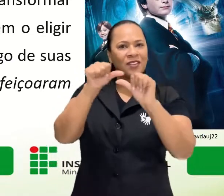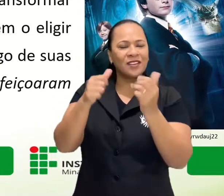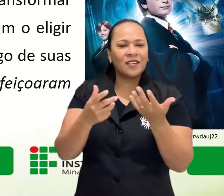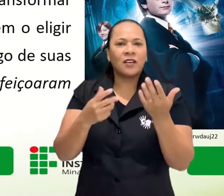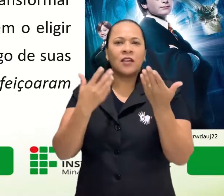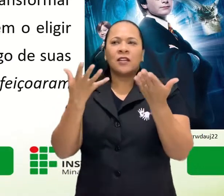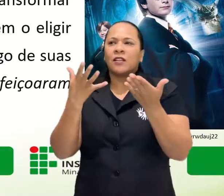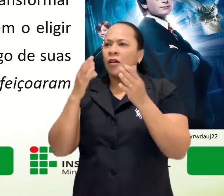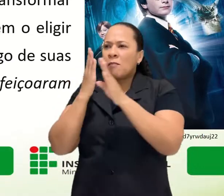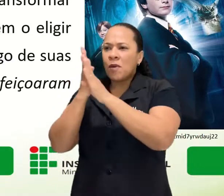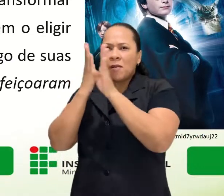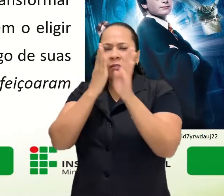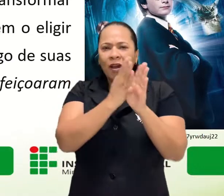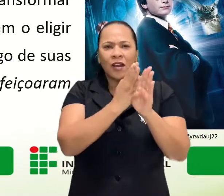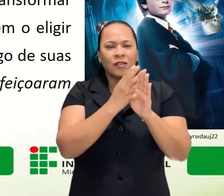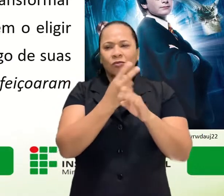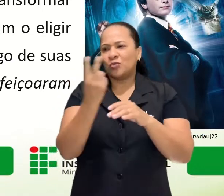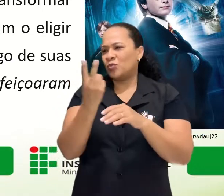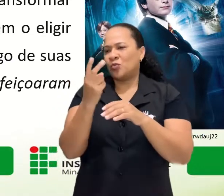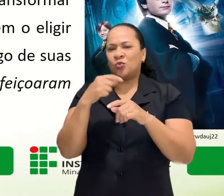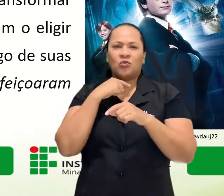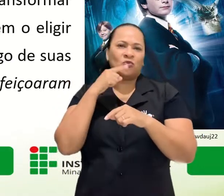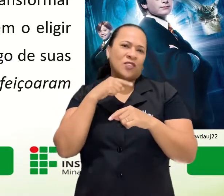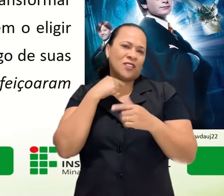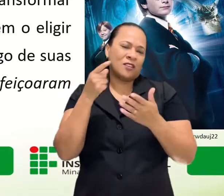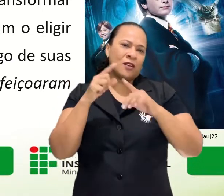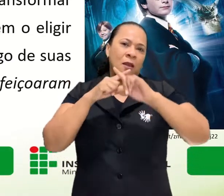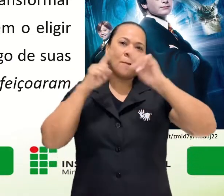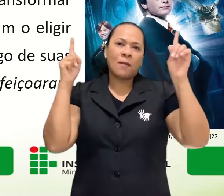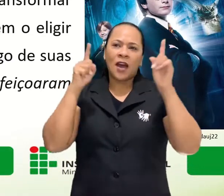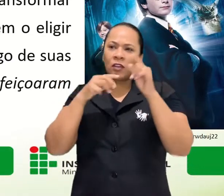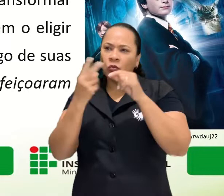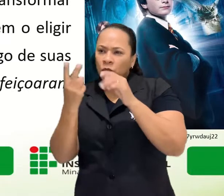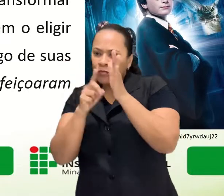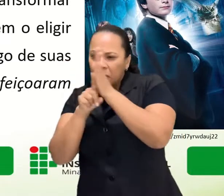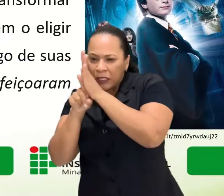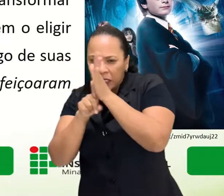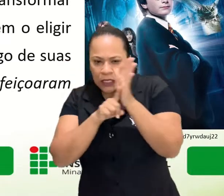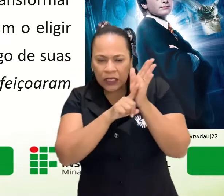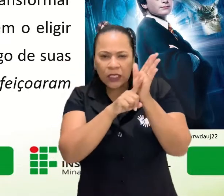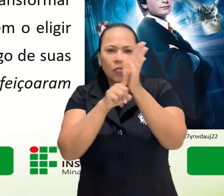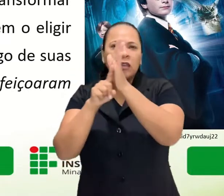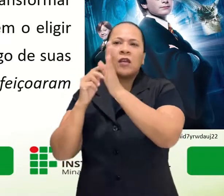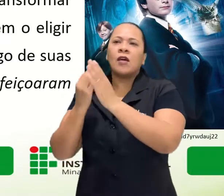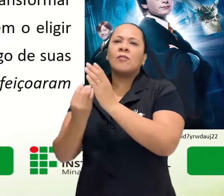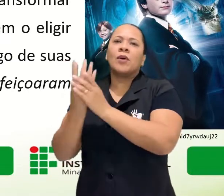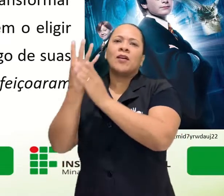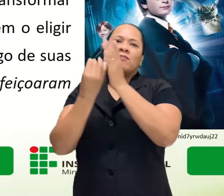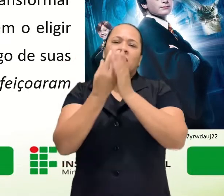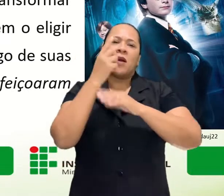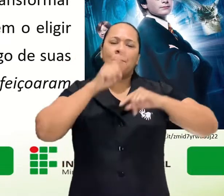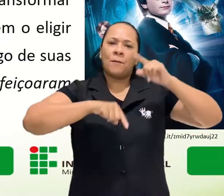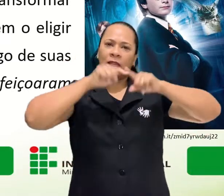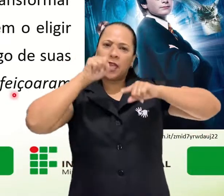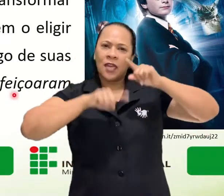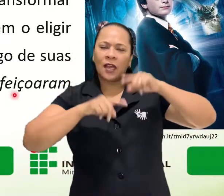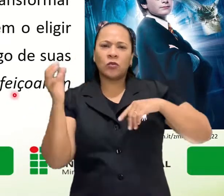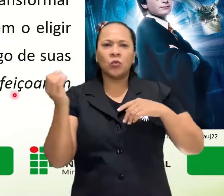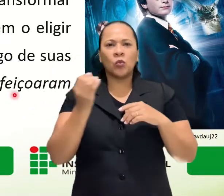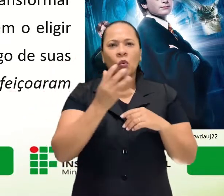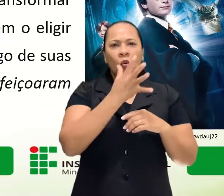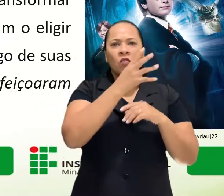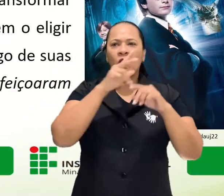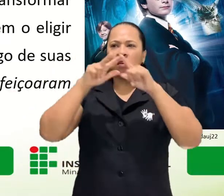nem transformar outros materiais em ouro, mas ao longo de suas pesquisas acabaram produzindo novos materiais